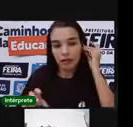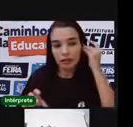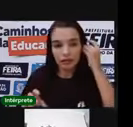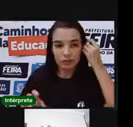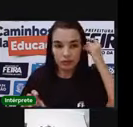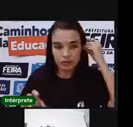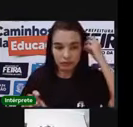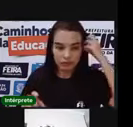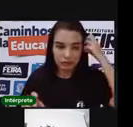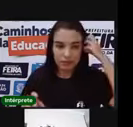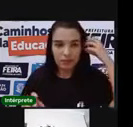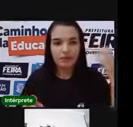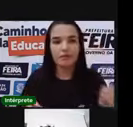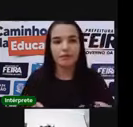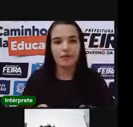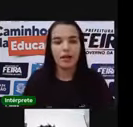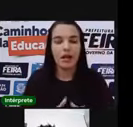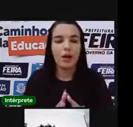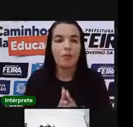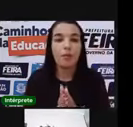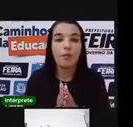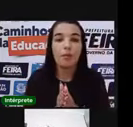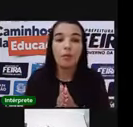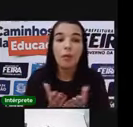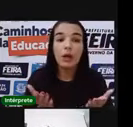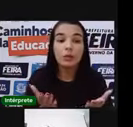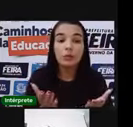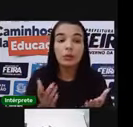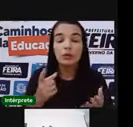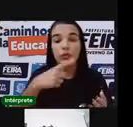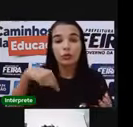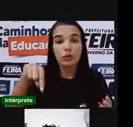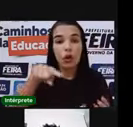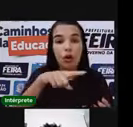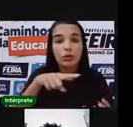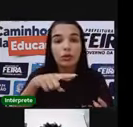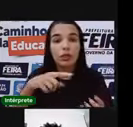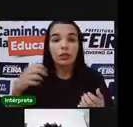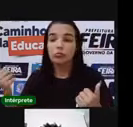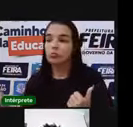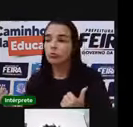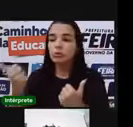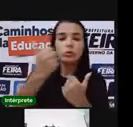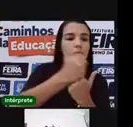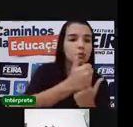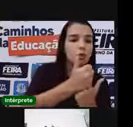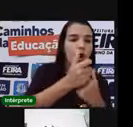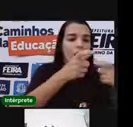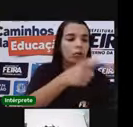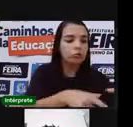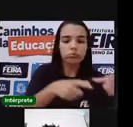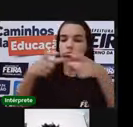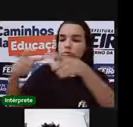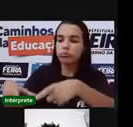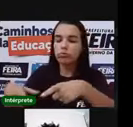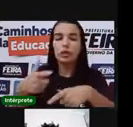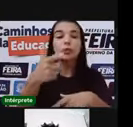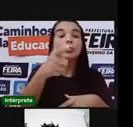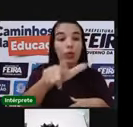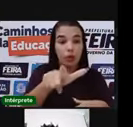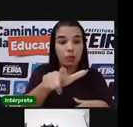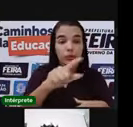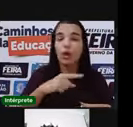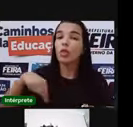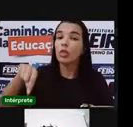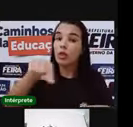gente respeita o lugar do outro, a gente compreende o lugar do outro e a gente faz também, não